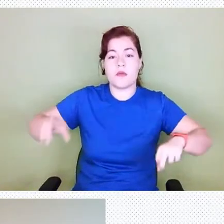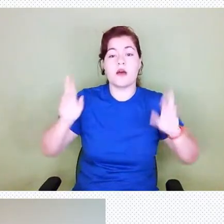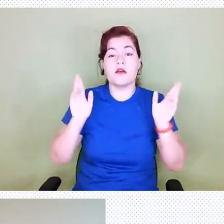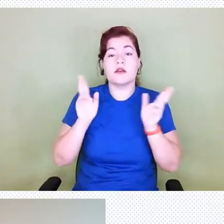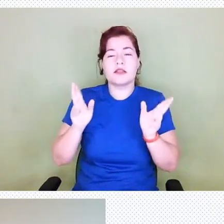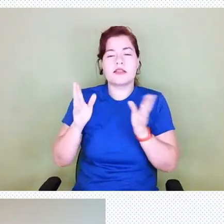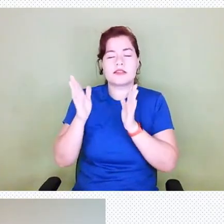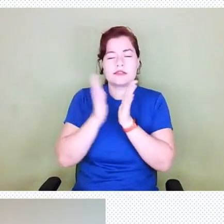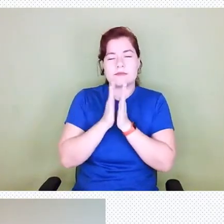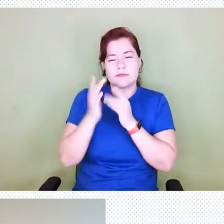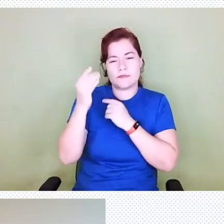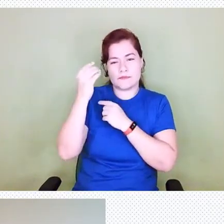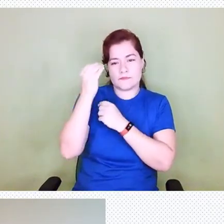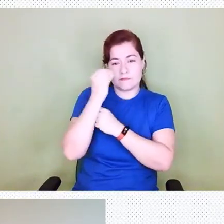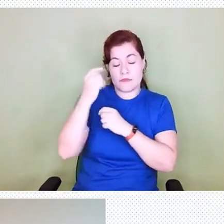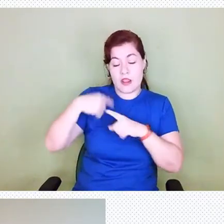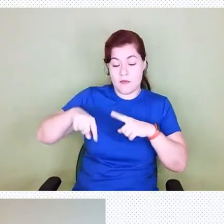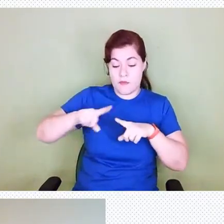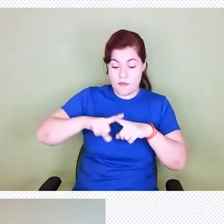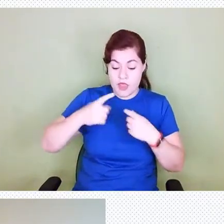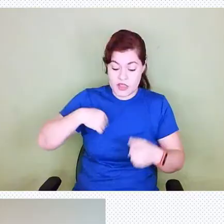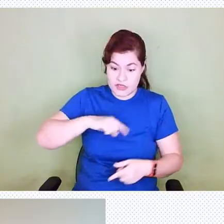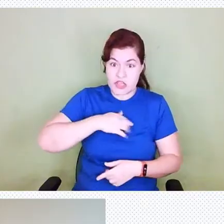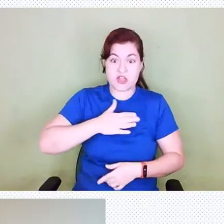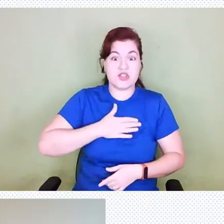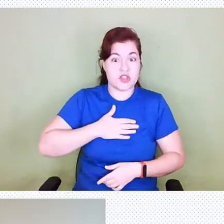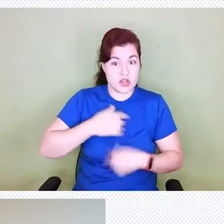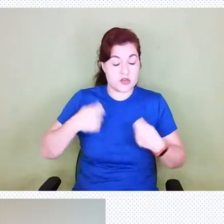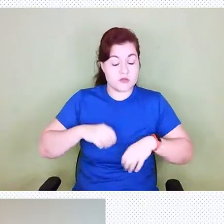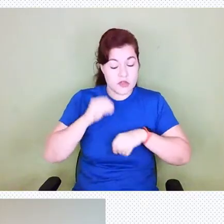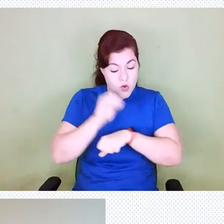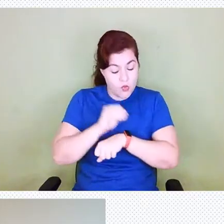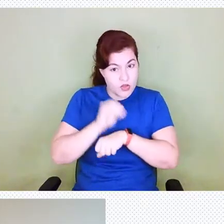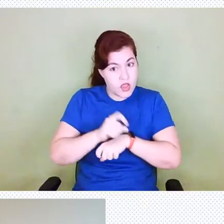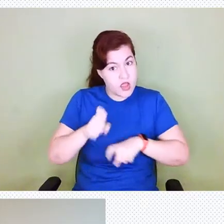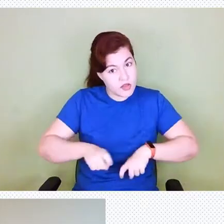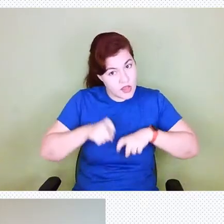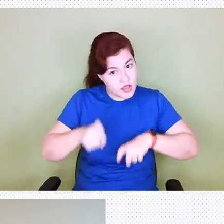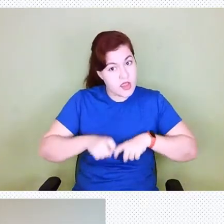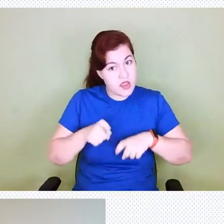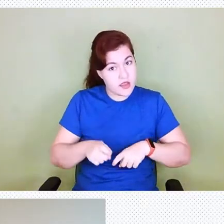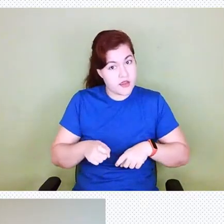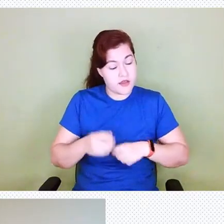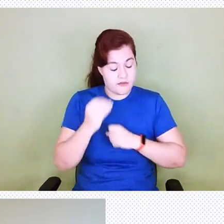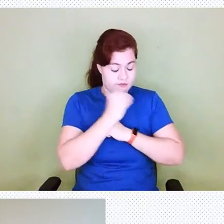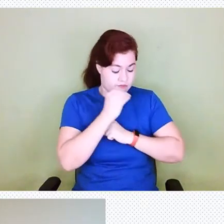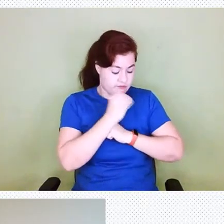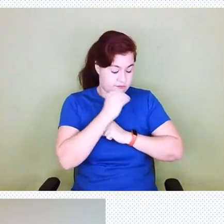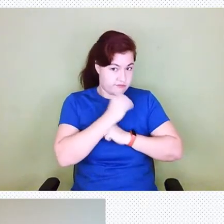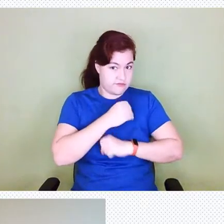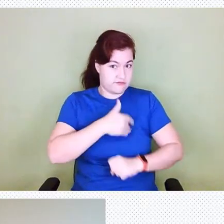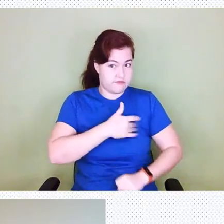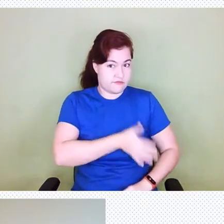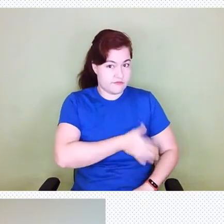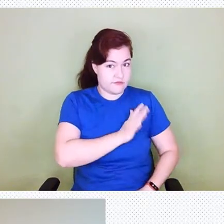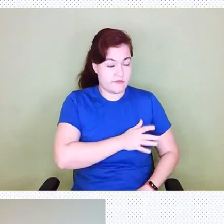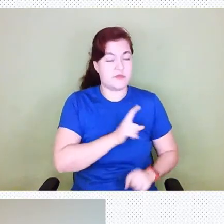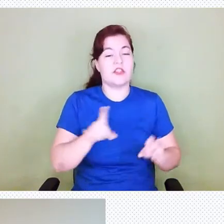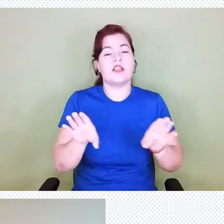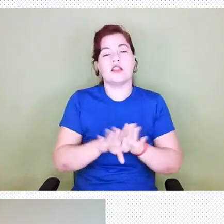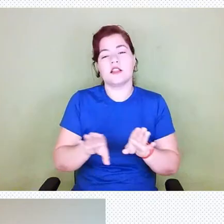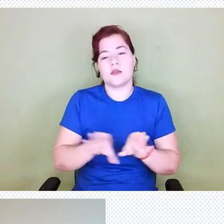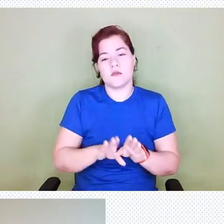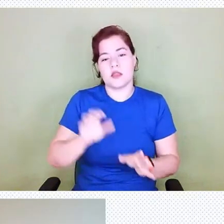é que seremos os cultivadores dessa terra, não é? Verdade. E aí também a gente tem aqui, ó, acho que é